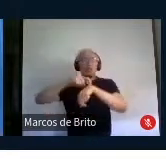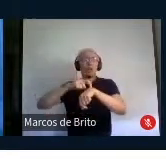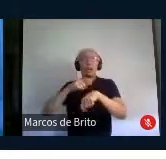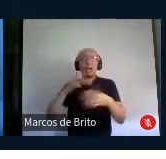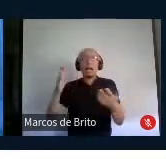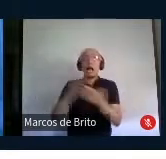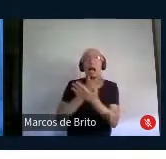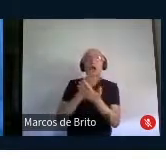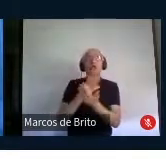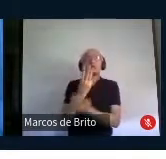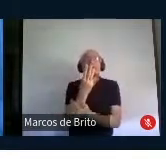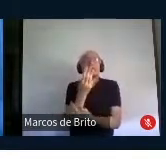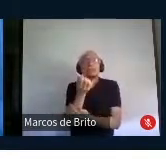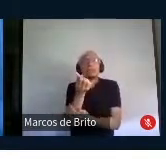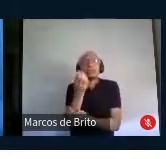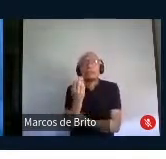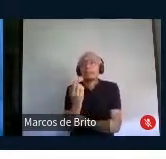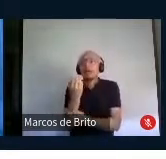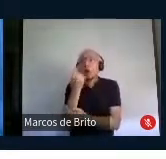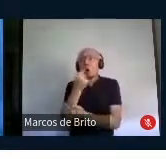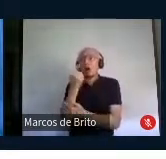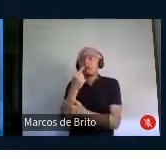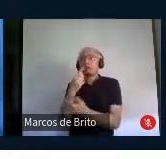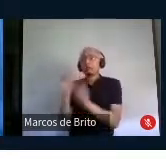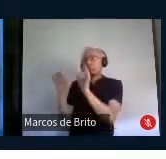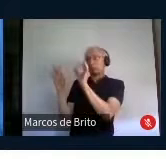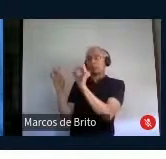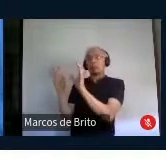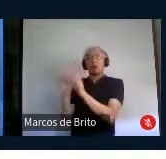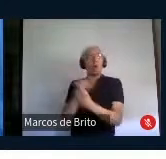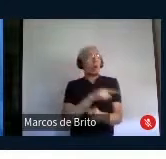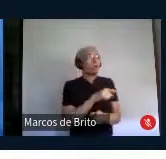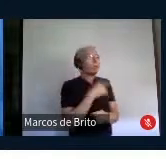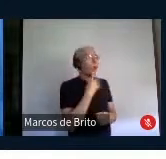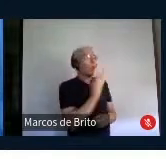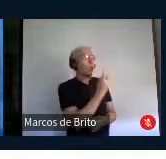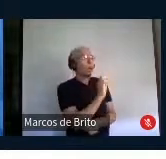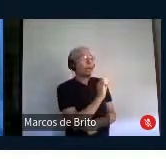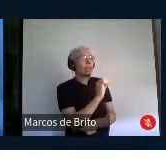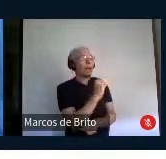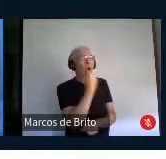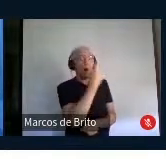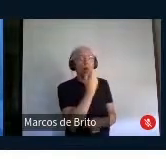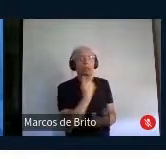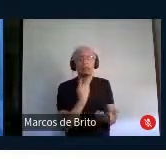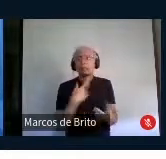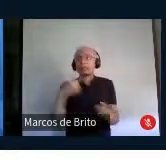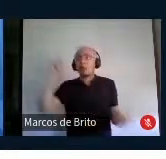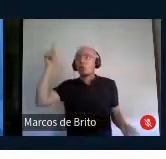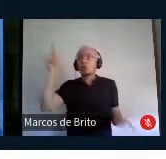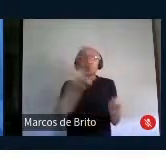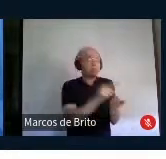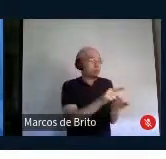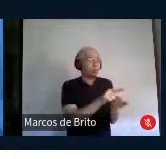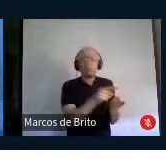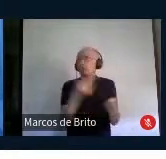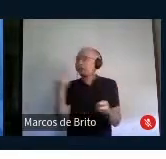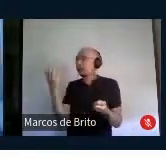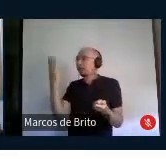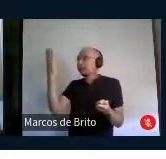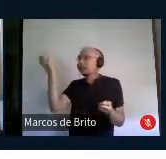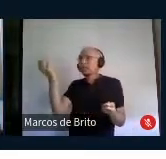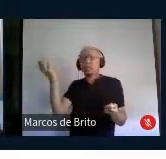horas, é quase uma especialização, enquanto tem curso que é 40 horas. É 9 vezes menos do que o de 360.